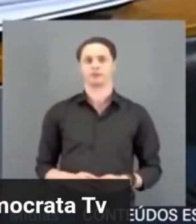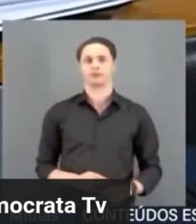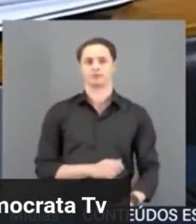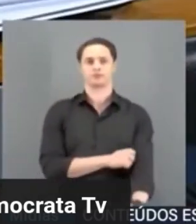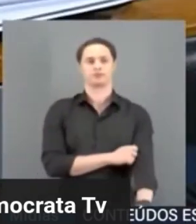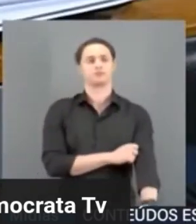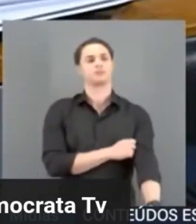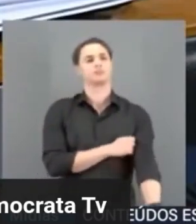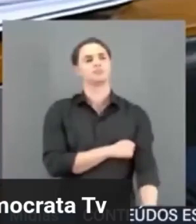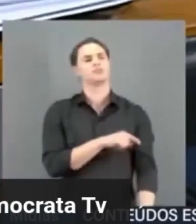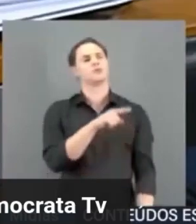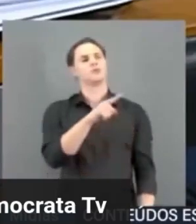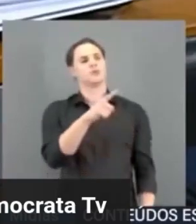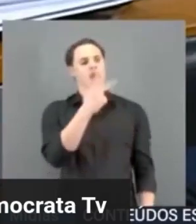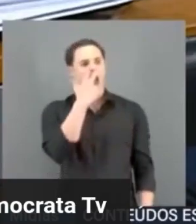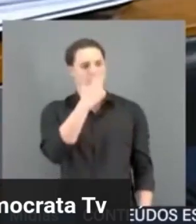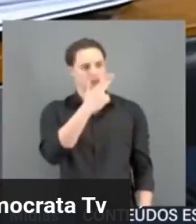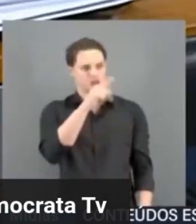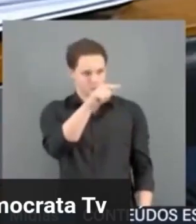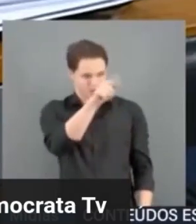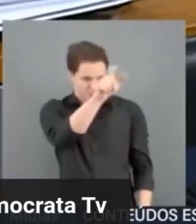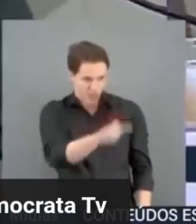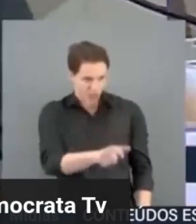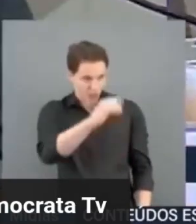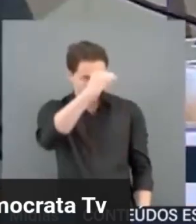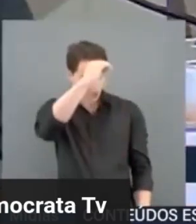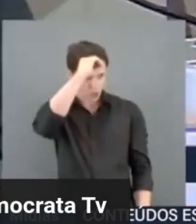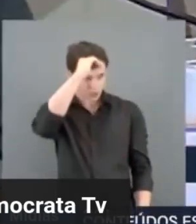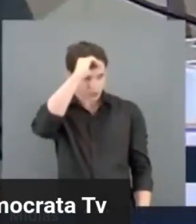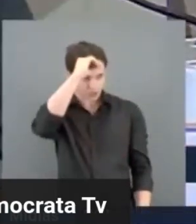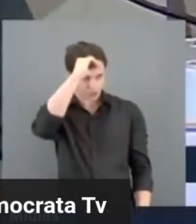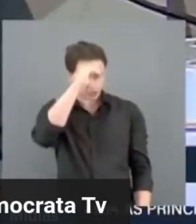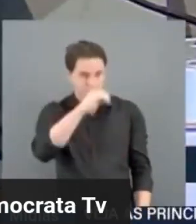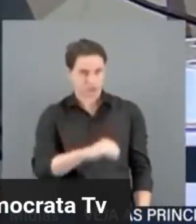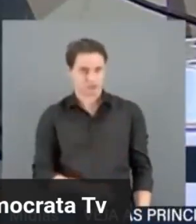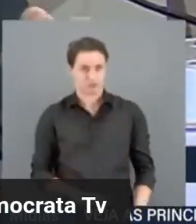O senhor se considera inocente?